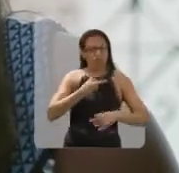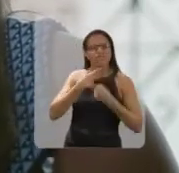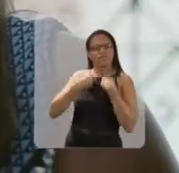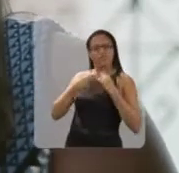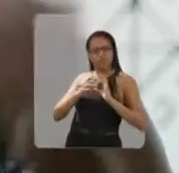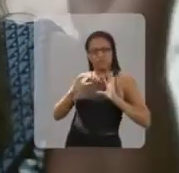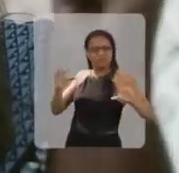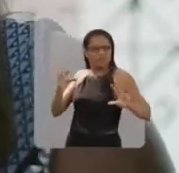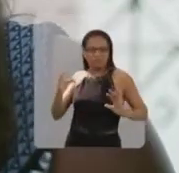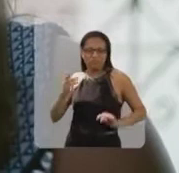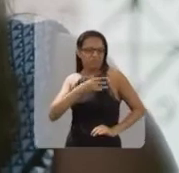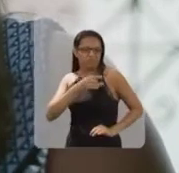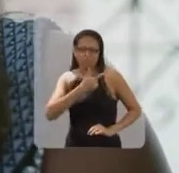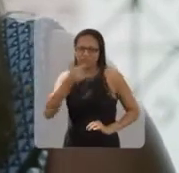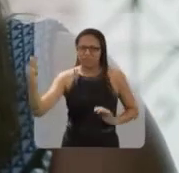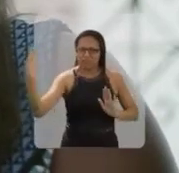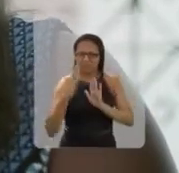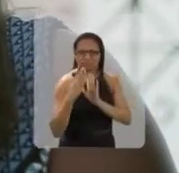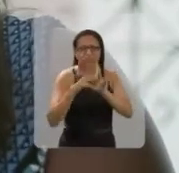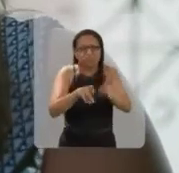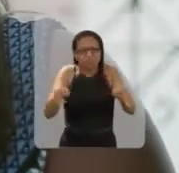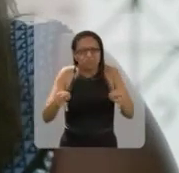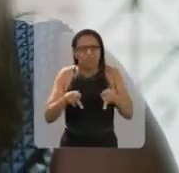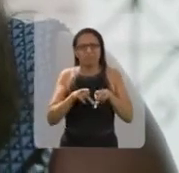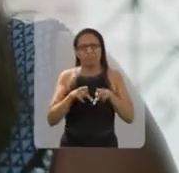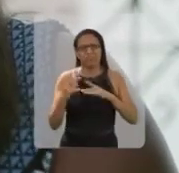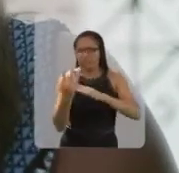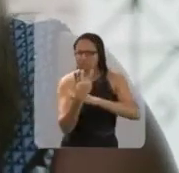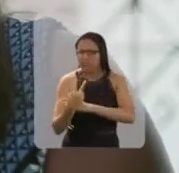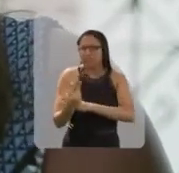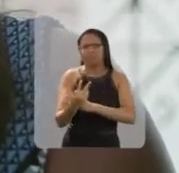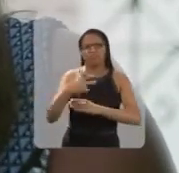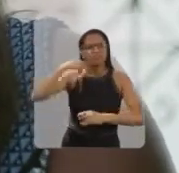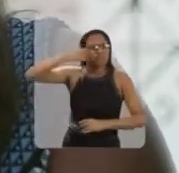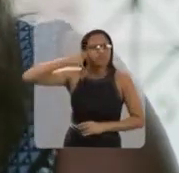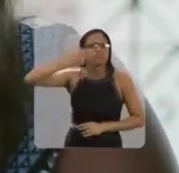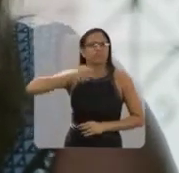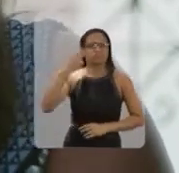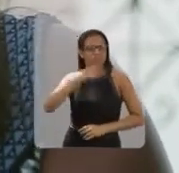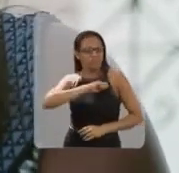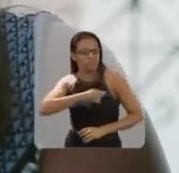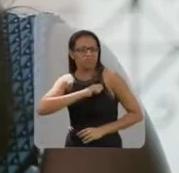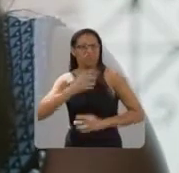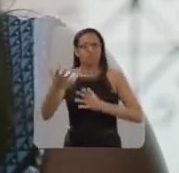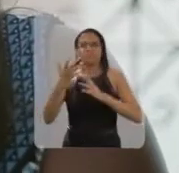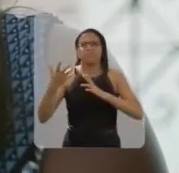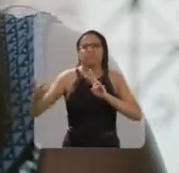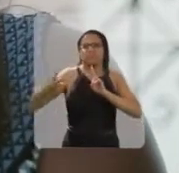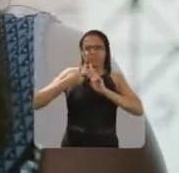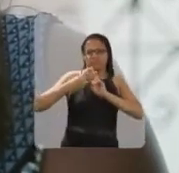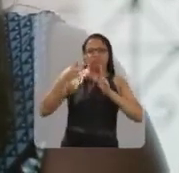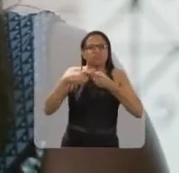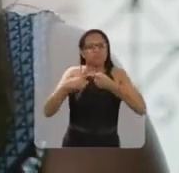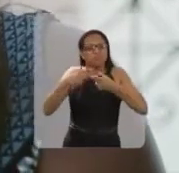medo não. A gente fica de frente de promotor, de defensor, de advogado, de delegado que quer prender a gente só porque a gente quer